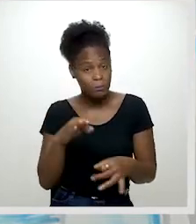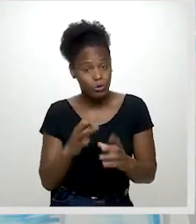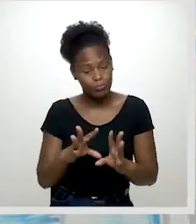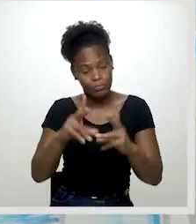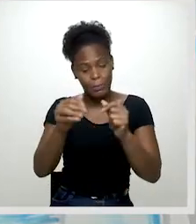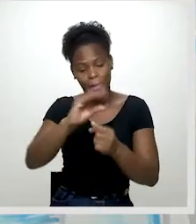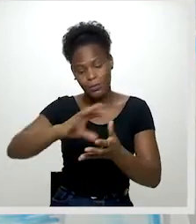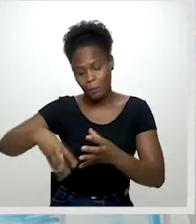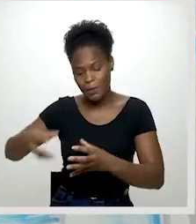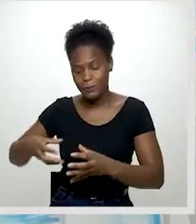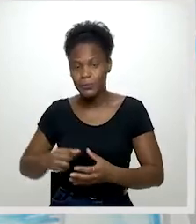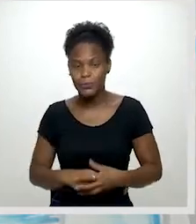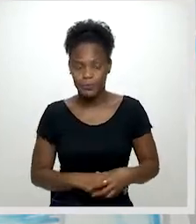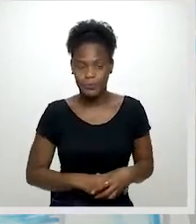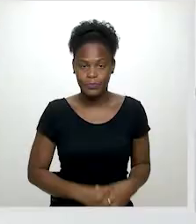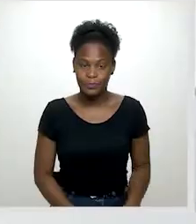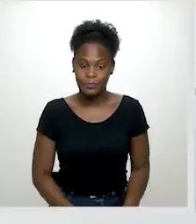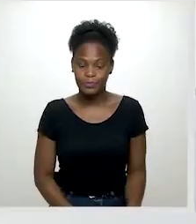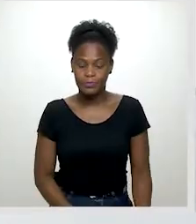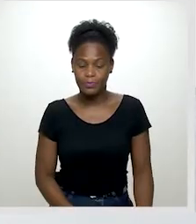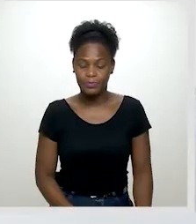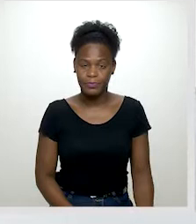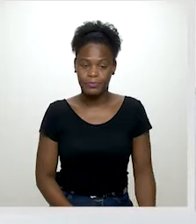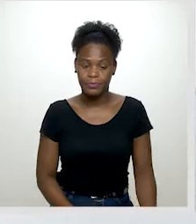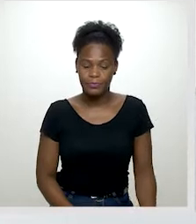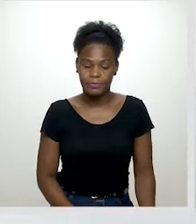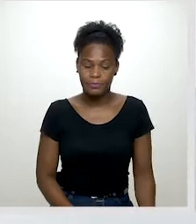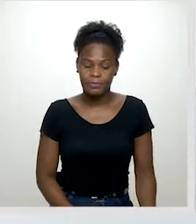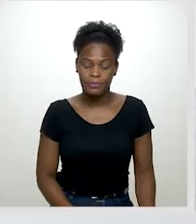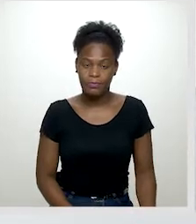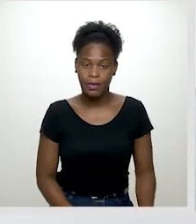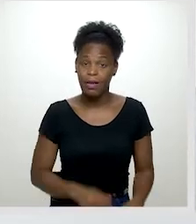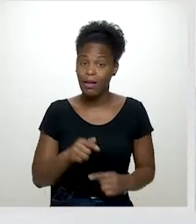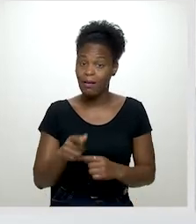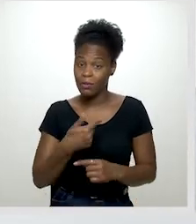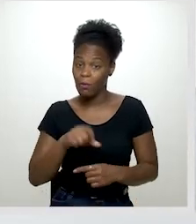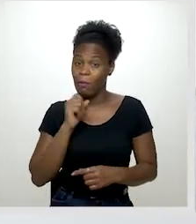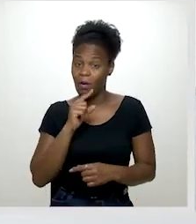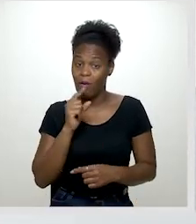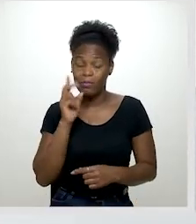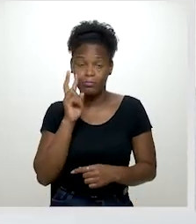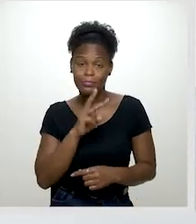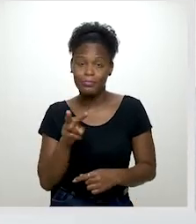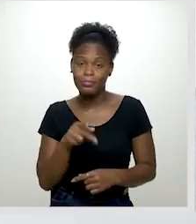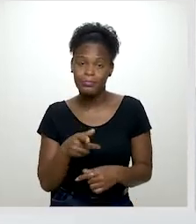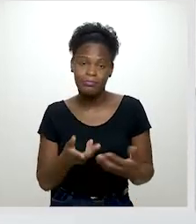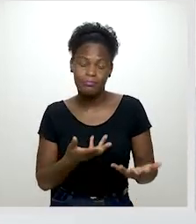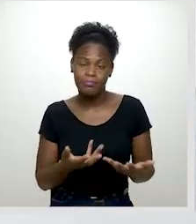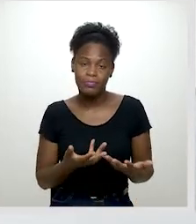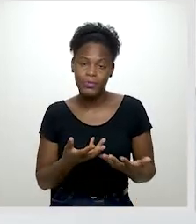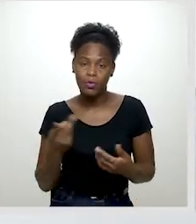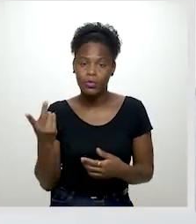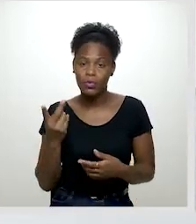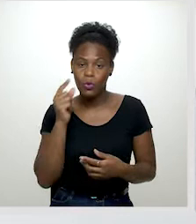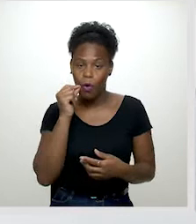mais complexos. Daí podemos constatar os dois cientistas,